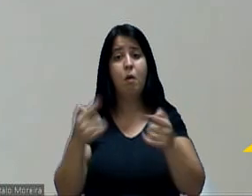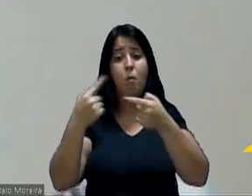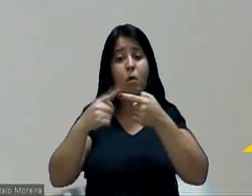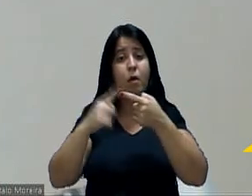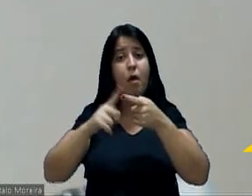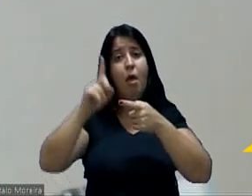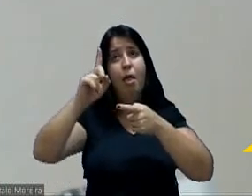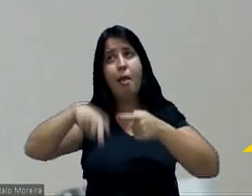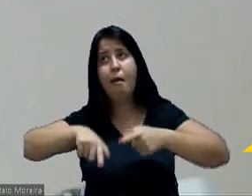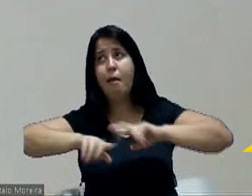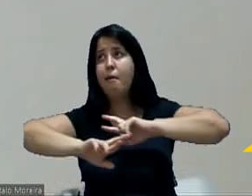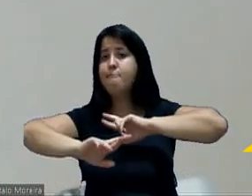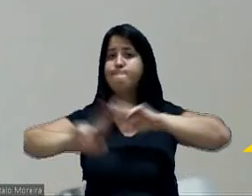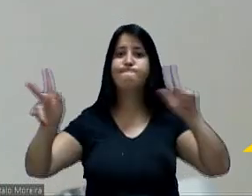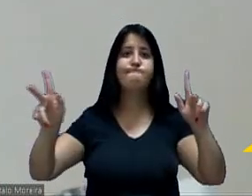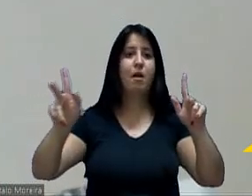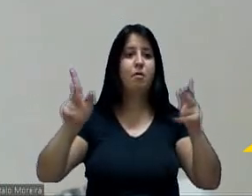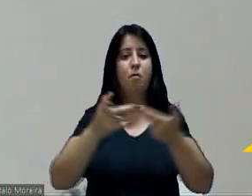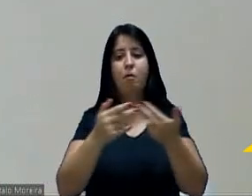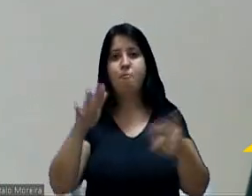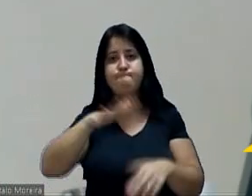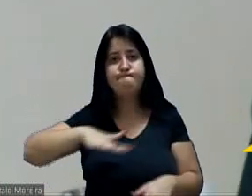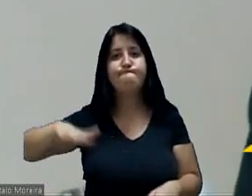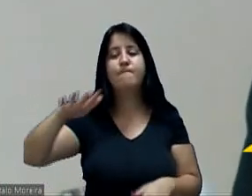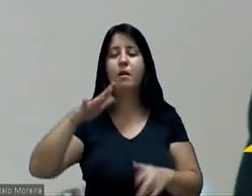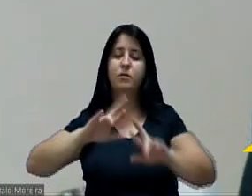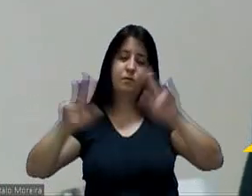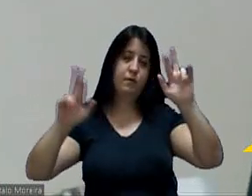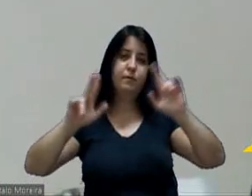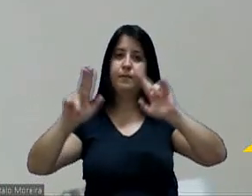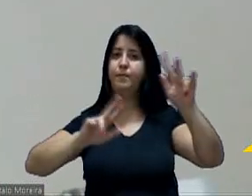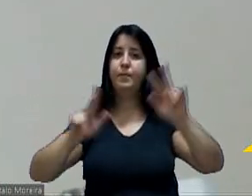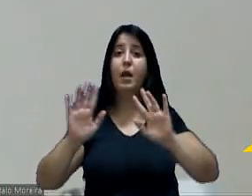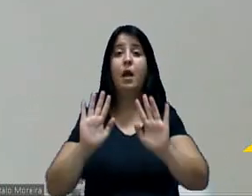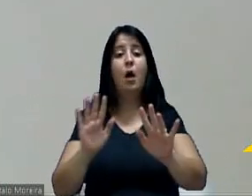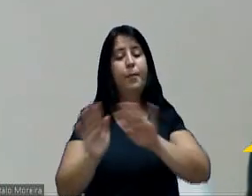muito complexo, temos várias decisões diferentes. E outra questão também,